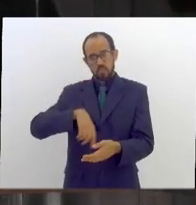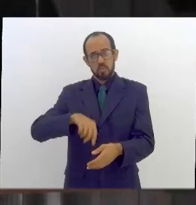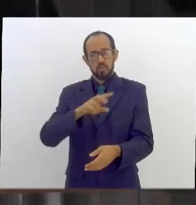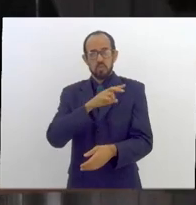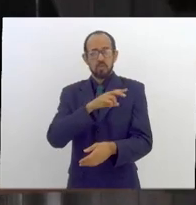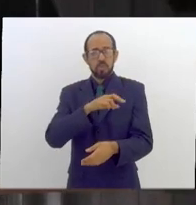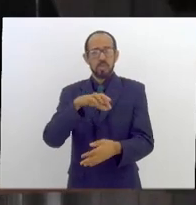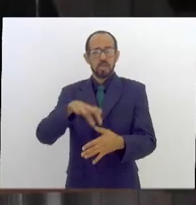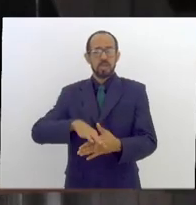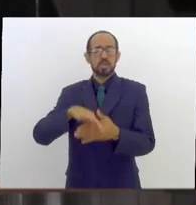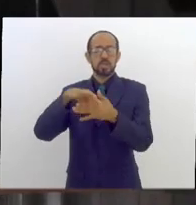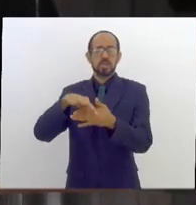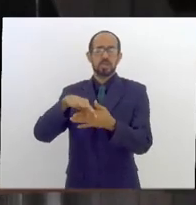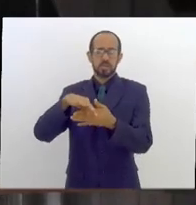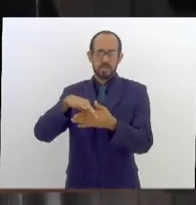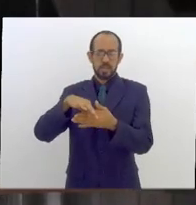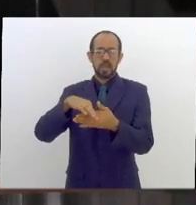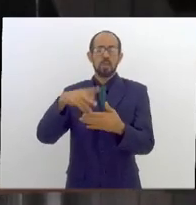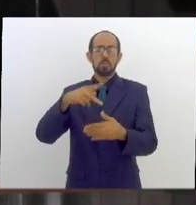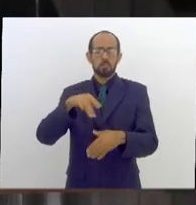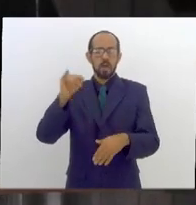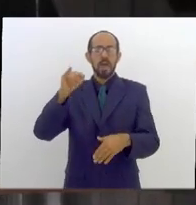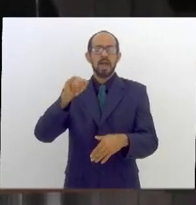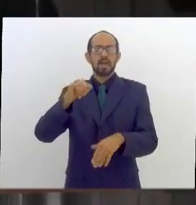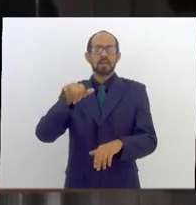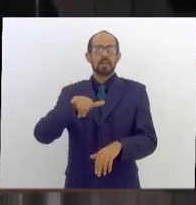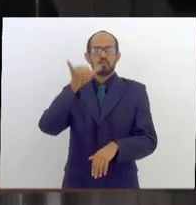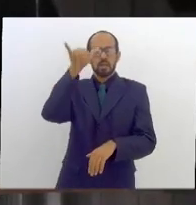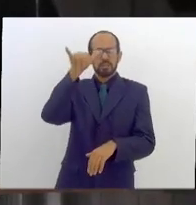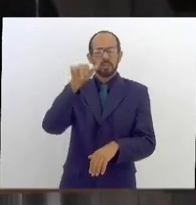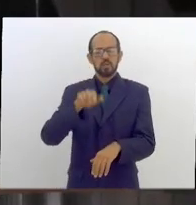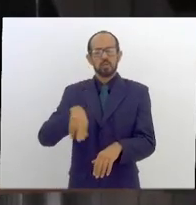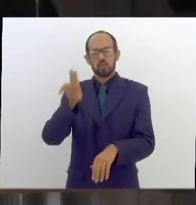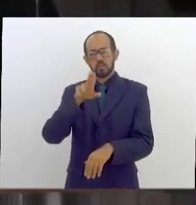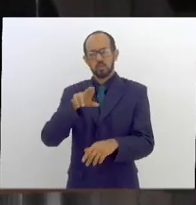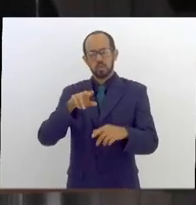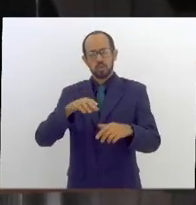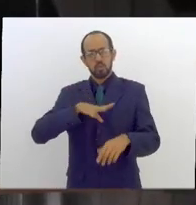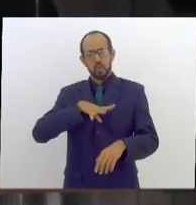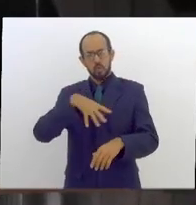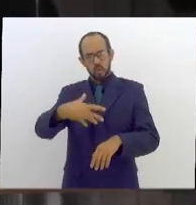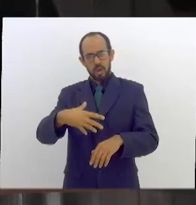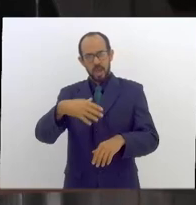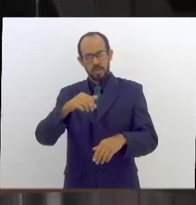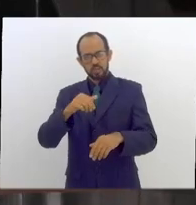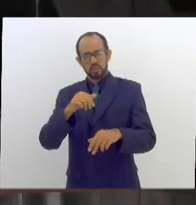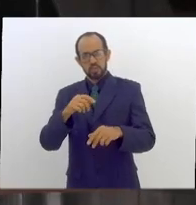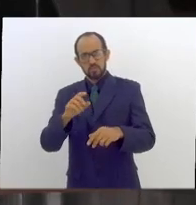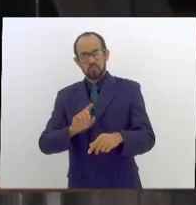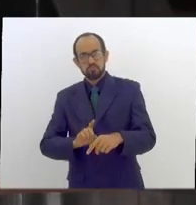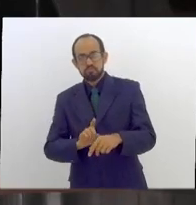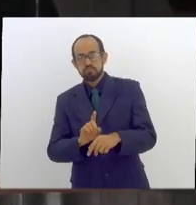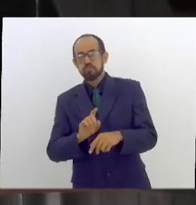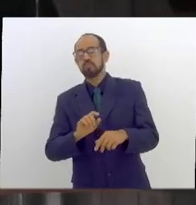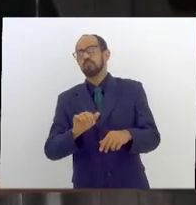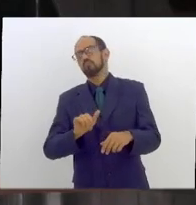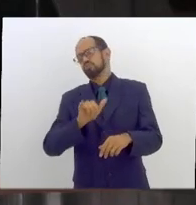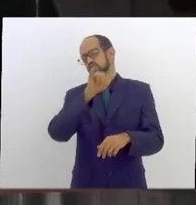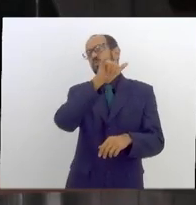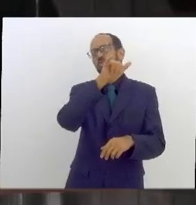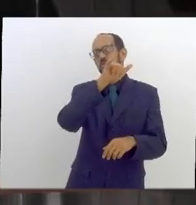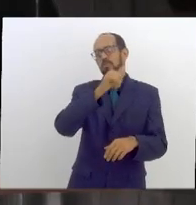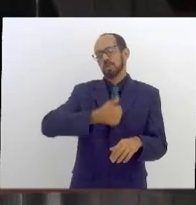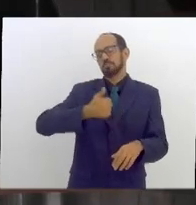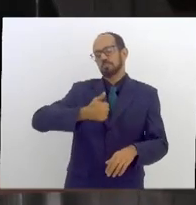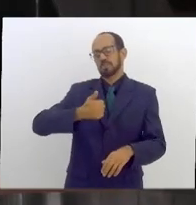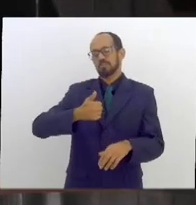Brasileira, nosso pai da aviação, que ousou desafiar as limitações. Em minha vida, estive